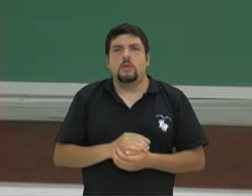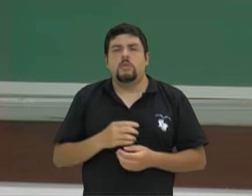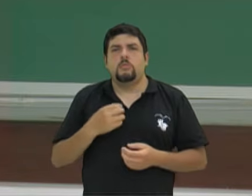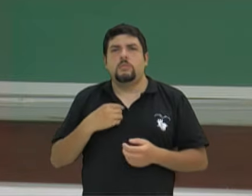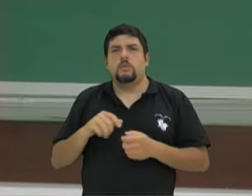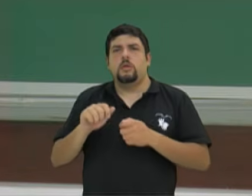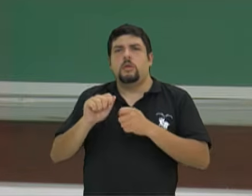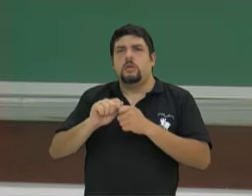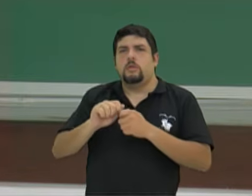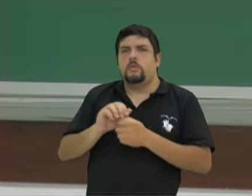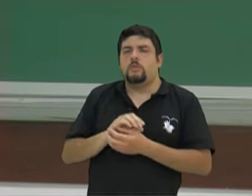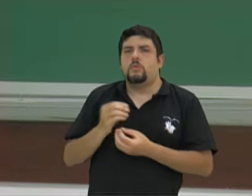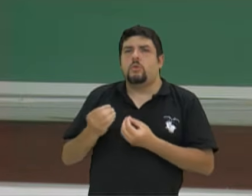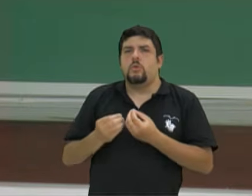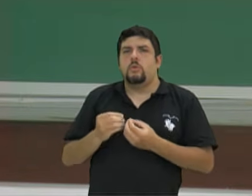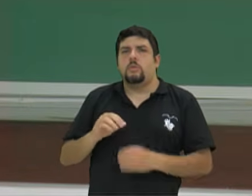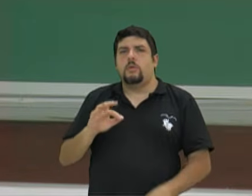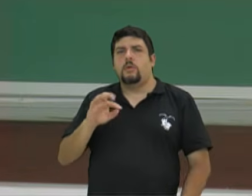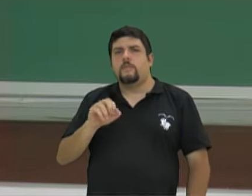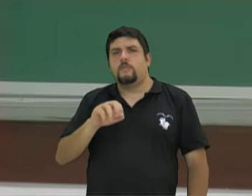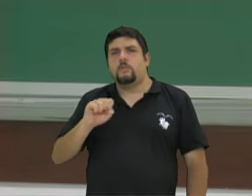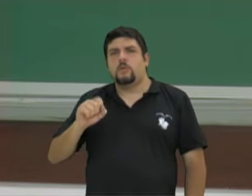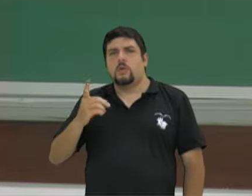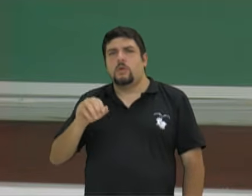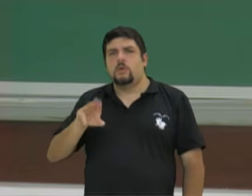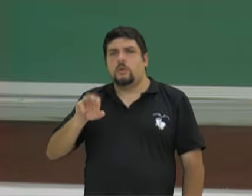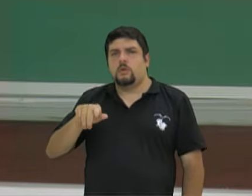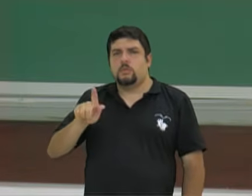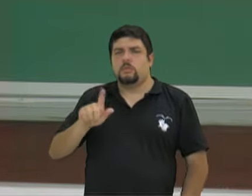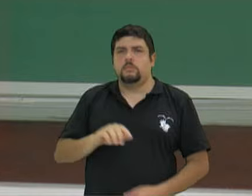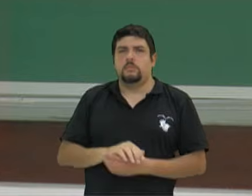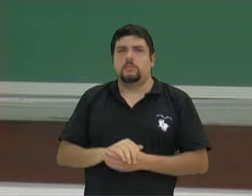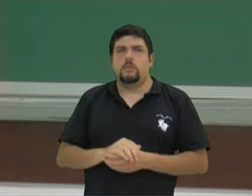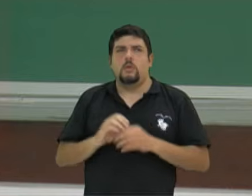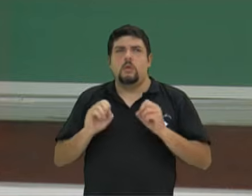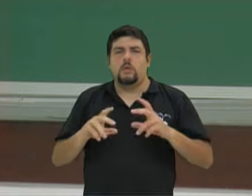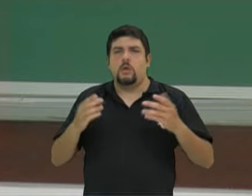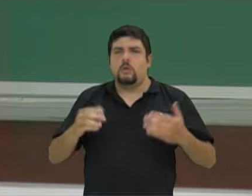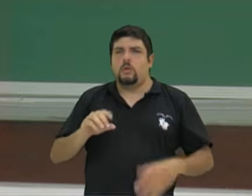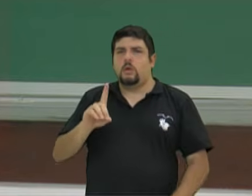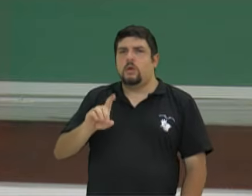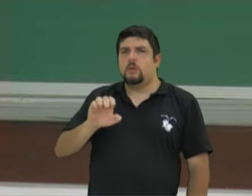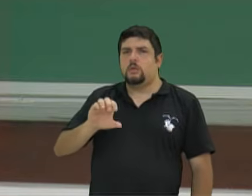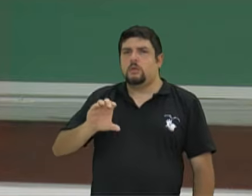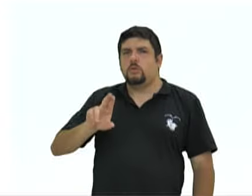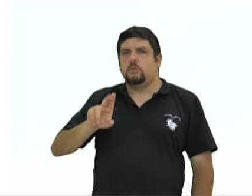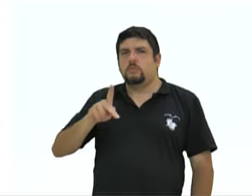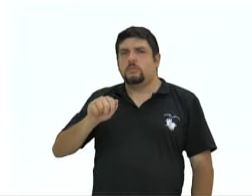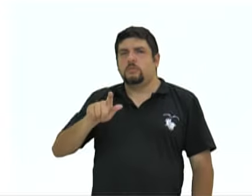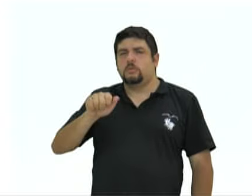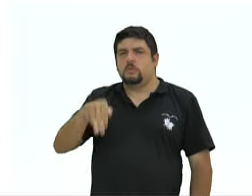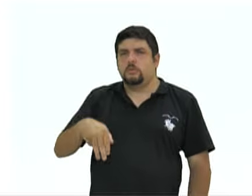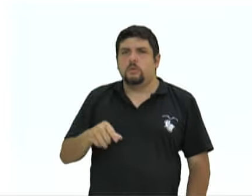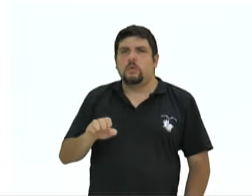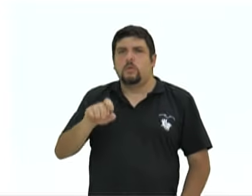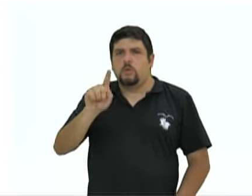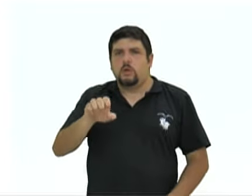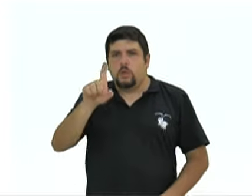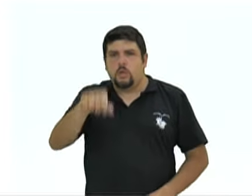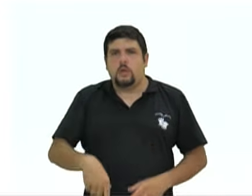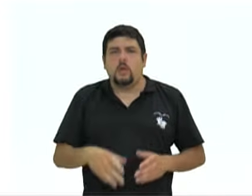ser o foreshadowing, né? Aí agora a gente chega na decupagem do cinema, que é a planificação por escrito de cada cena do